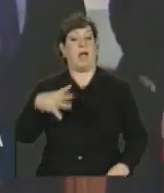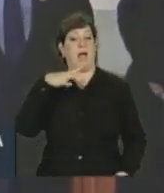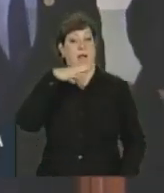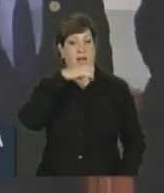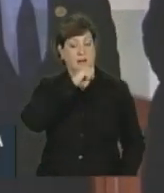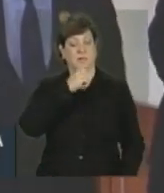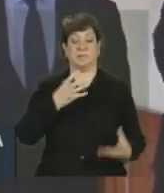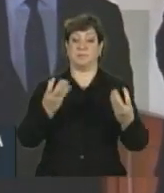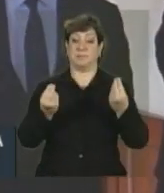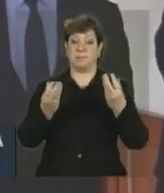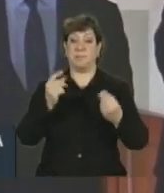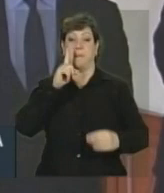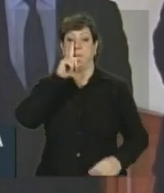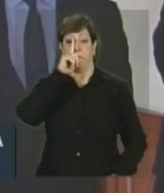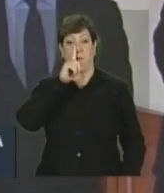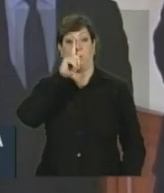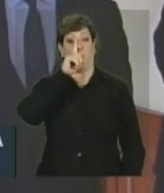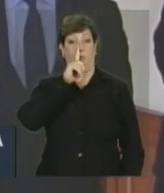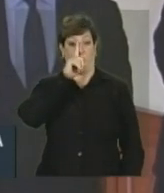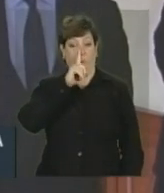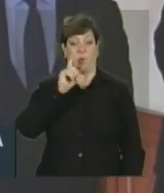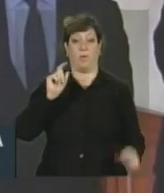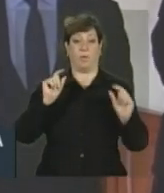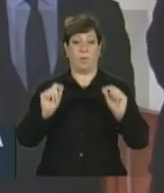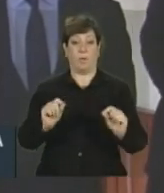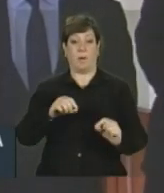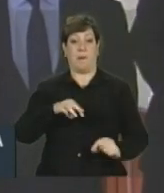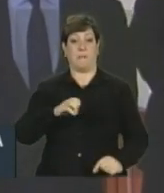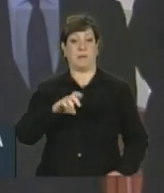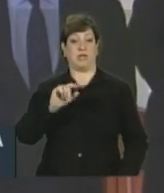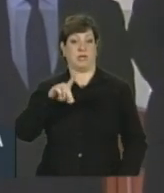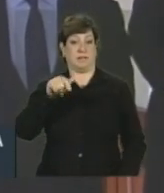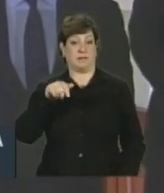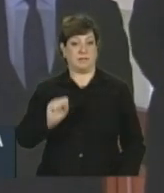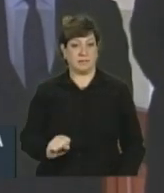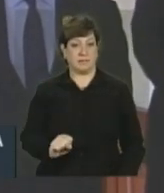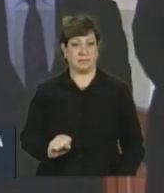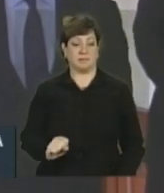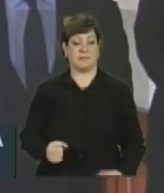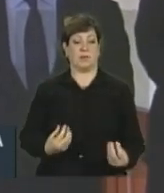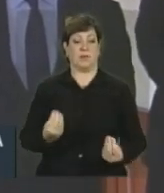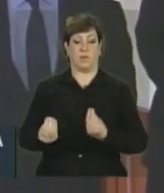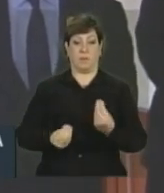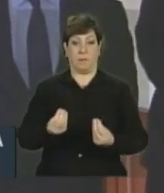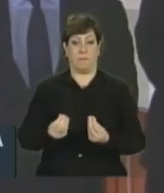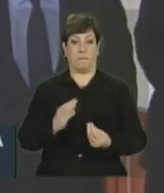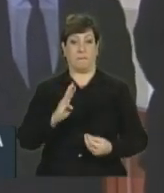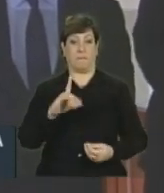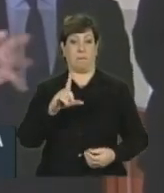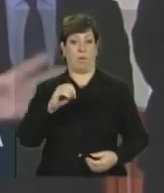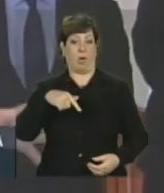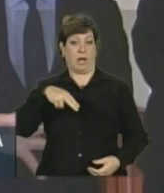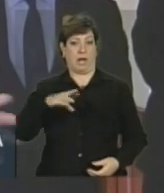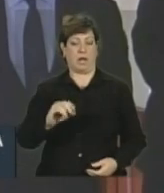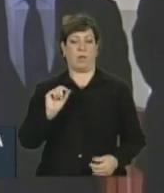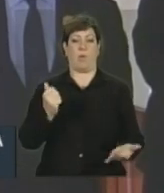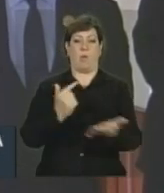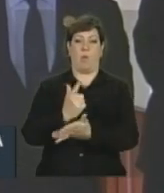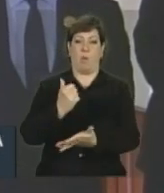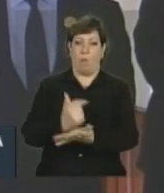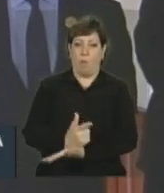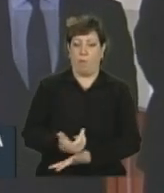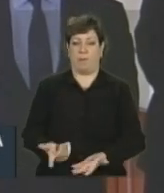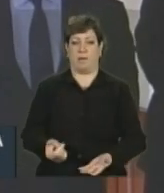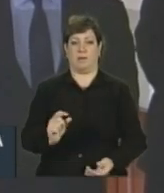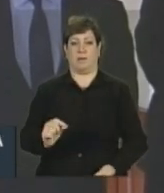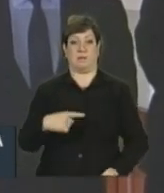extremamente perigoso as medidas de bloqueio de compras